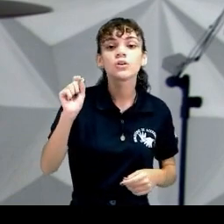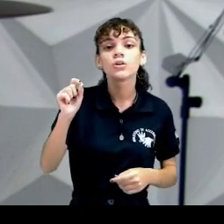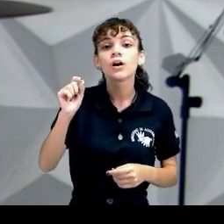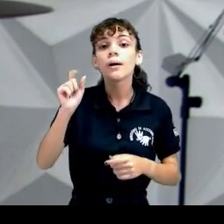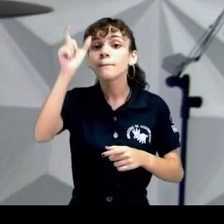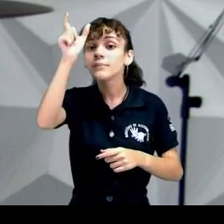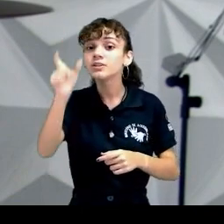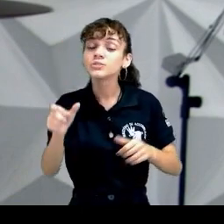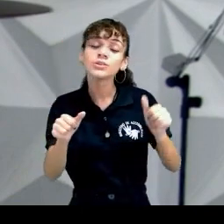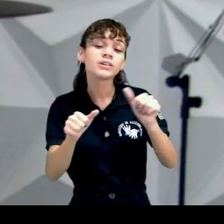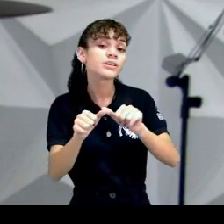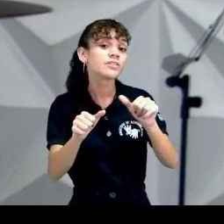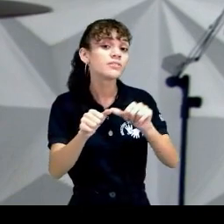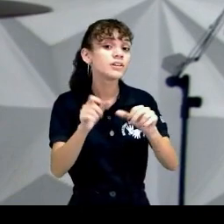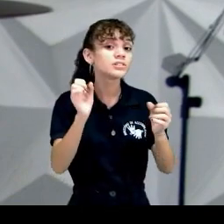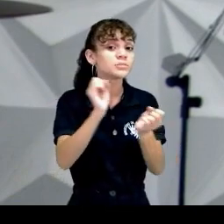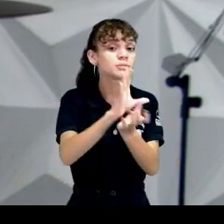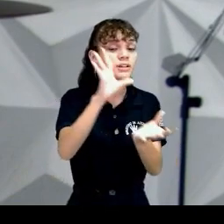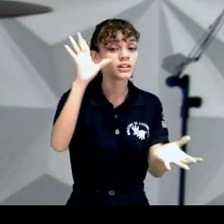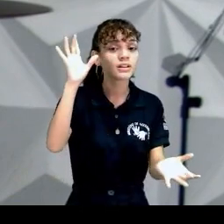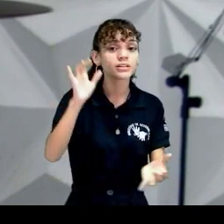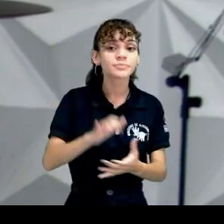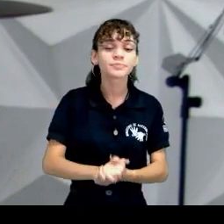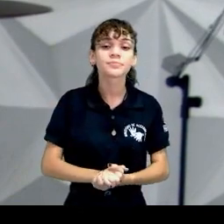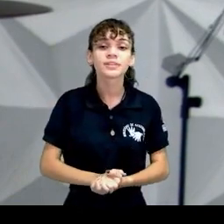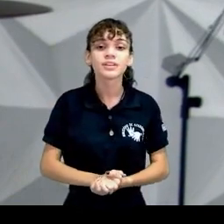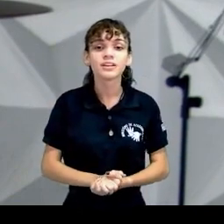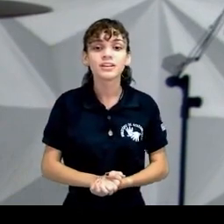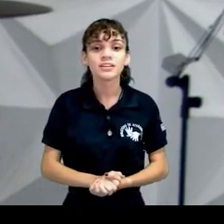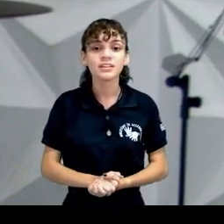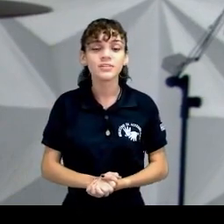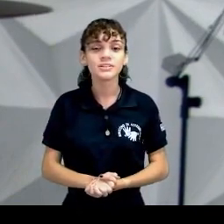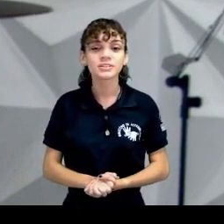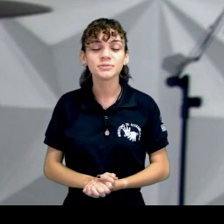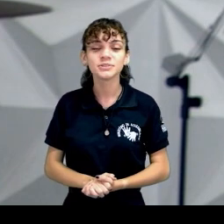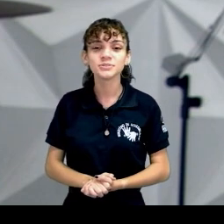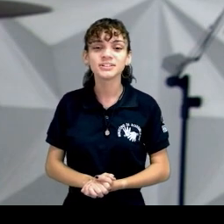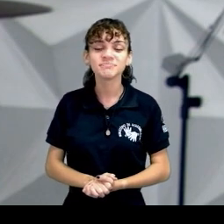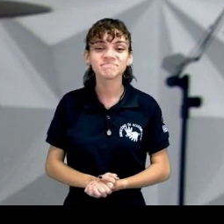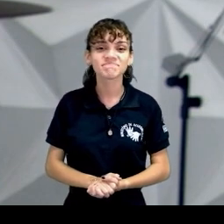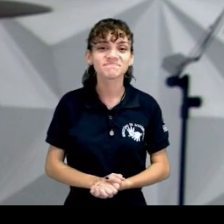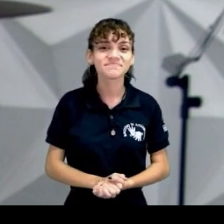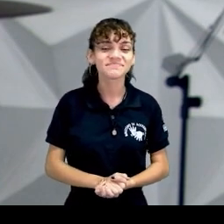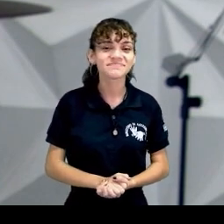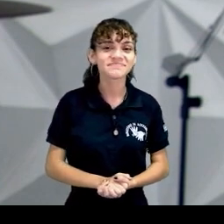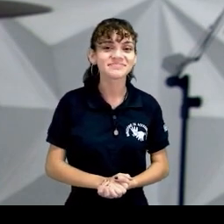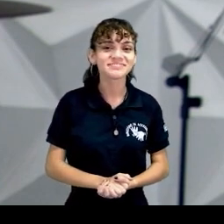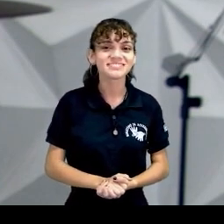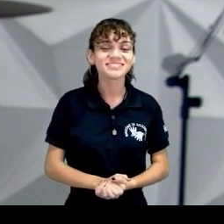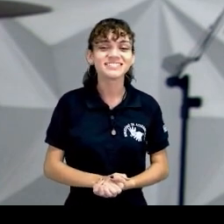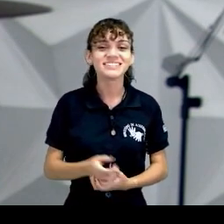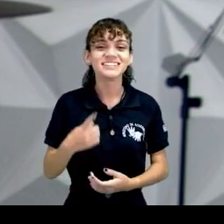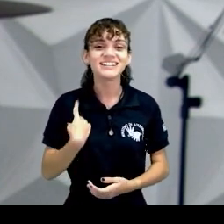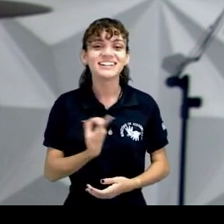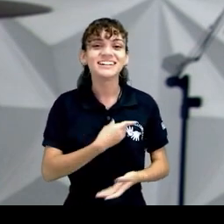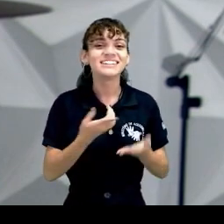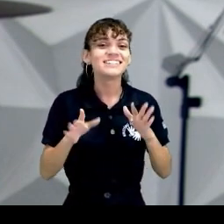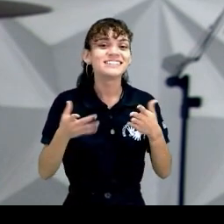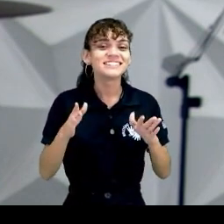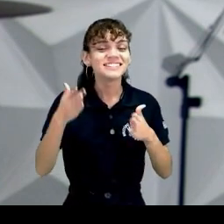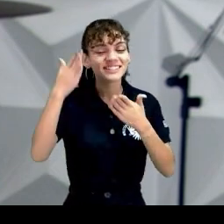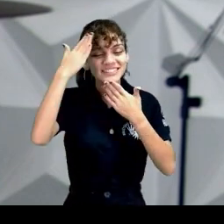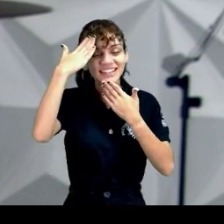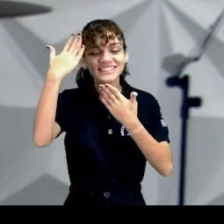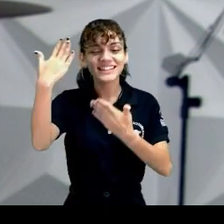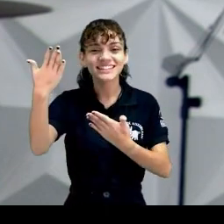tão agradecido pelo milagre, que a gente esquece daquele que operou o milagre. Ou mais do que isso, quantas vezes a gente se envolve